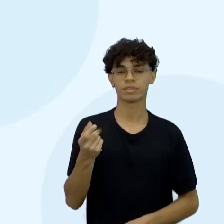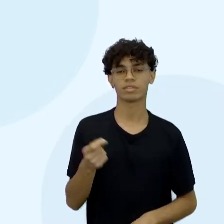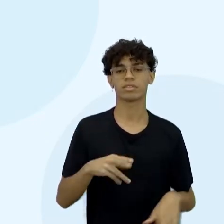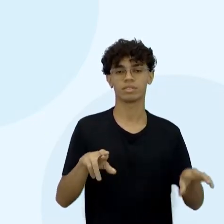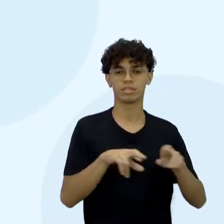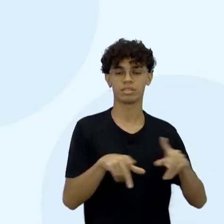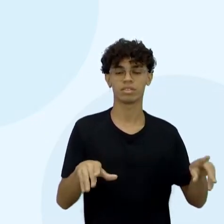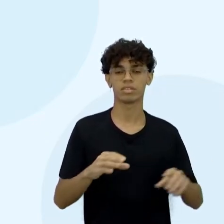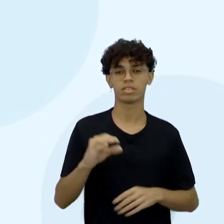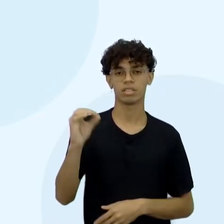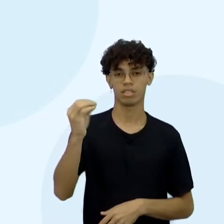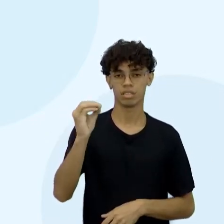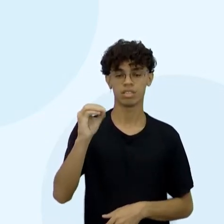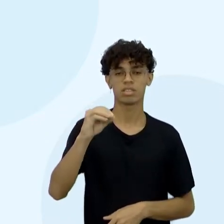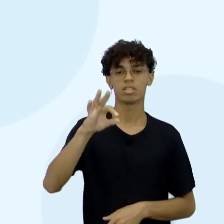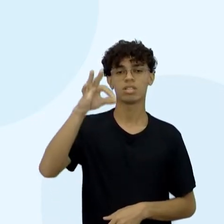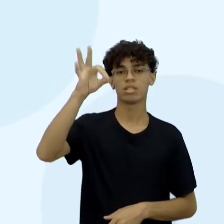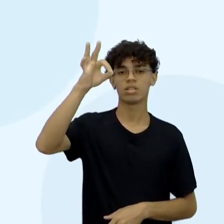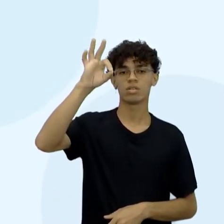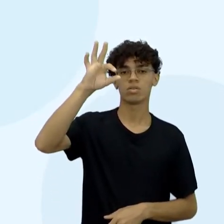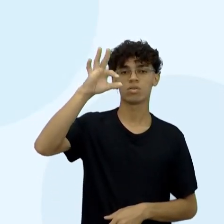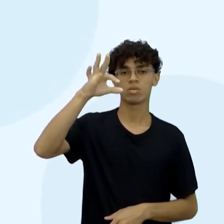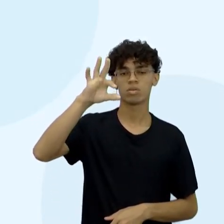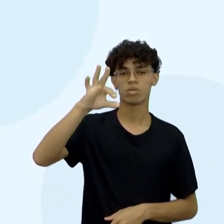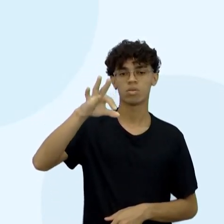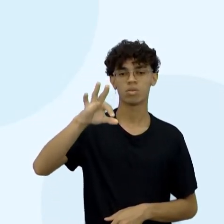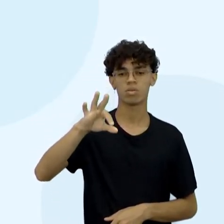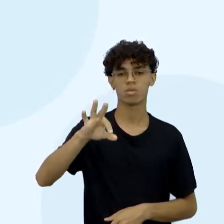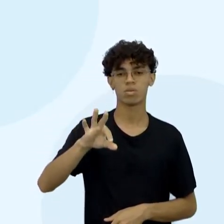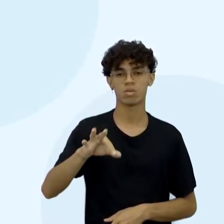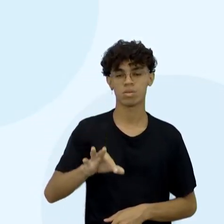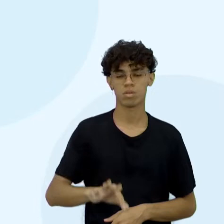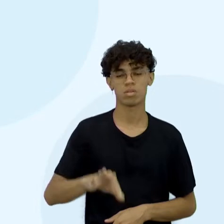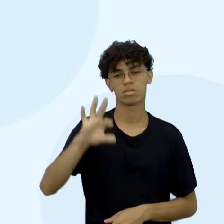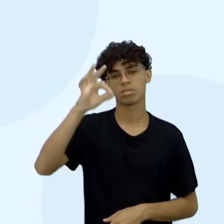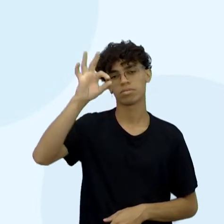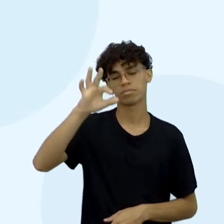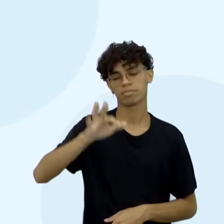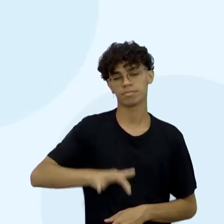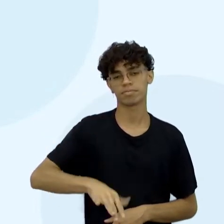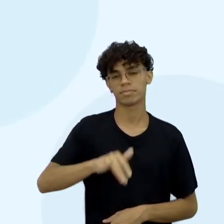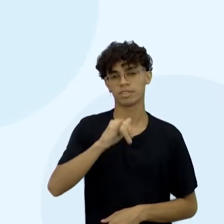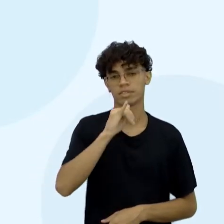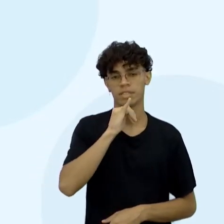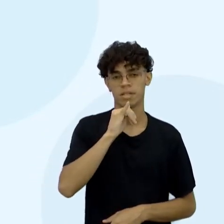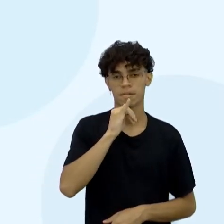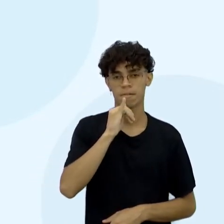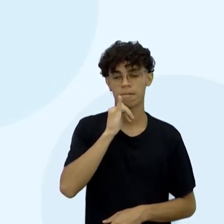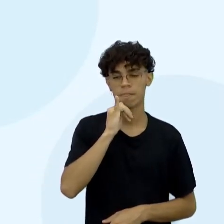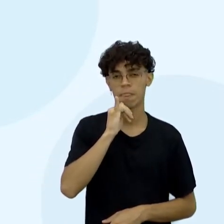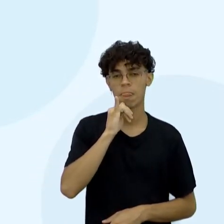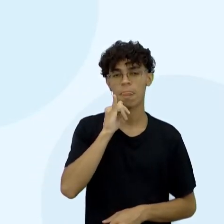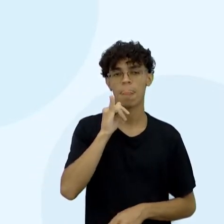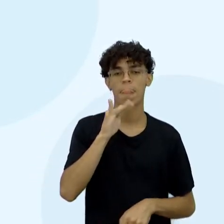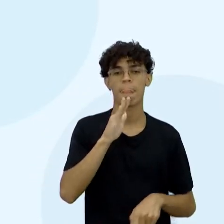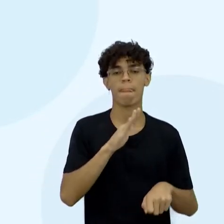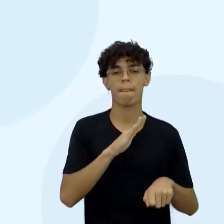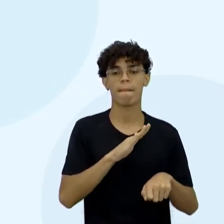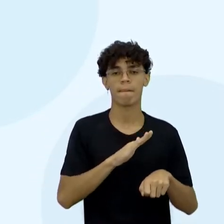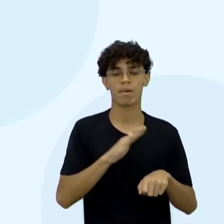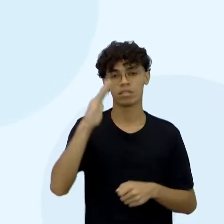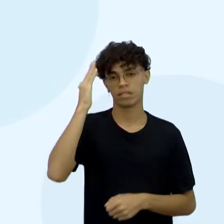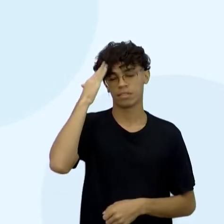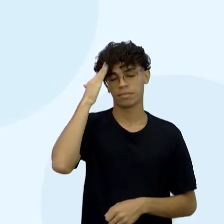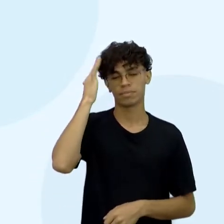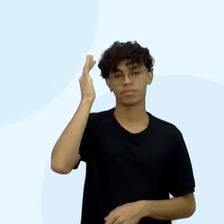de zero, então eu estou fazendo um lançamento para baixo, tá bom? Por exemplo. Então, o que a gente faz? Ó, a gente sabe